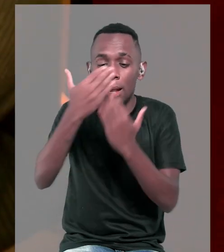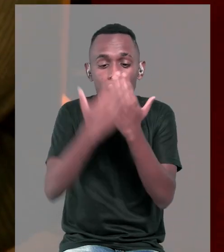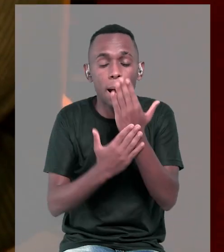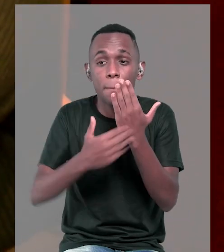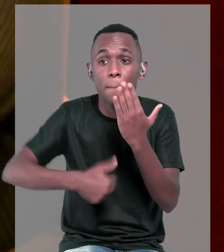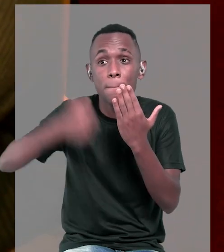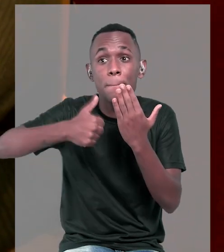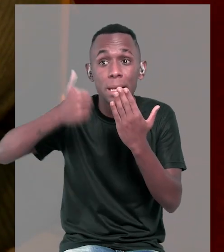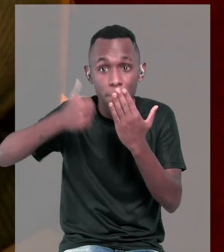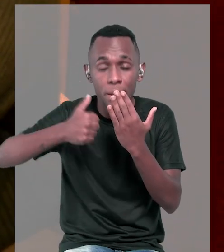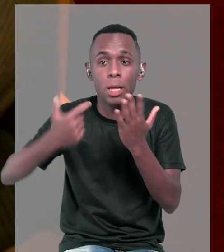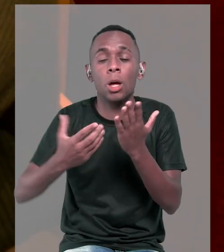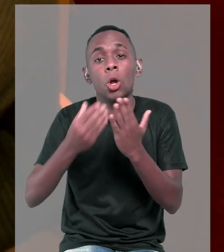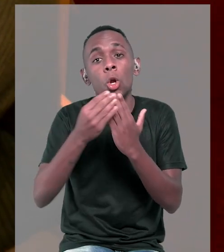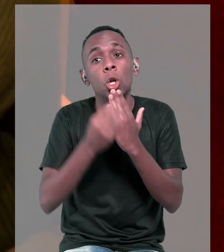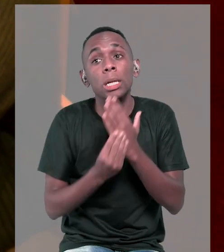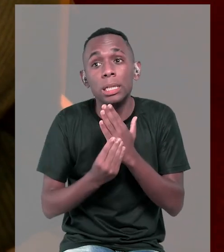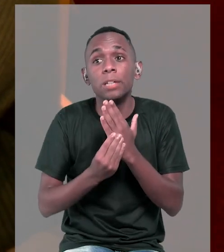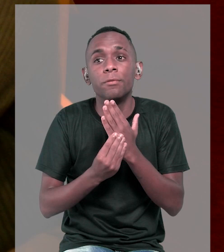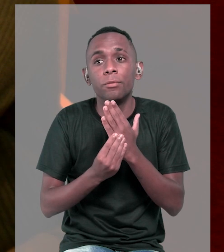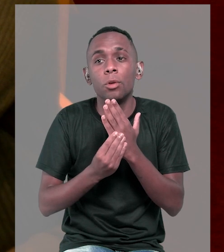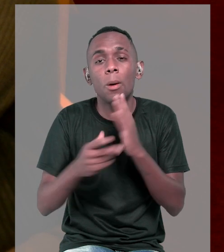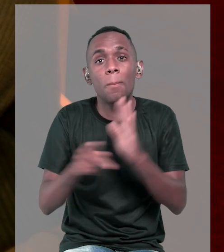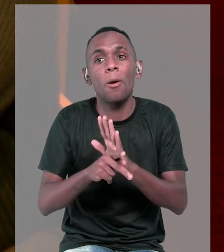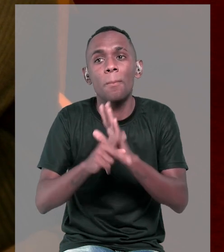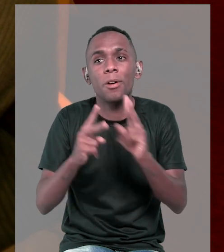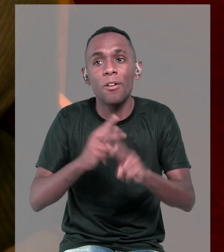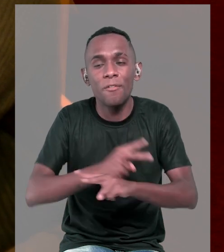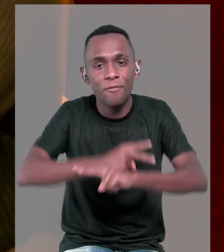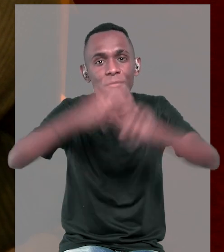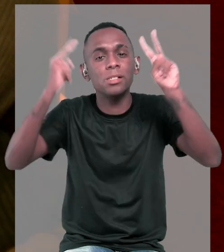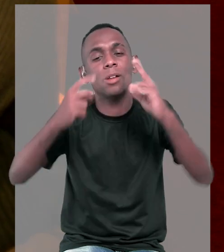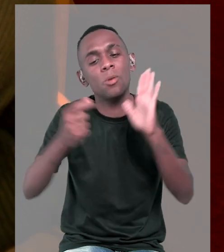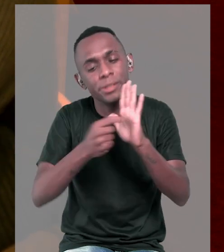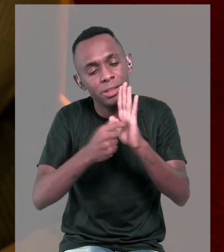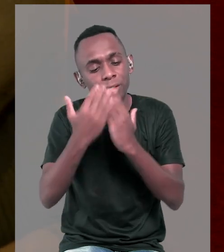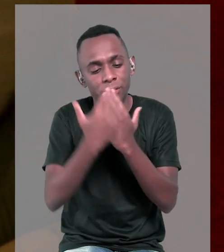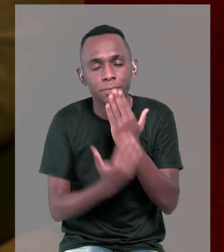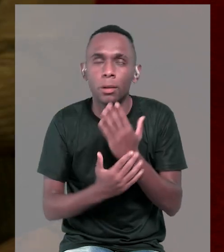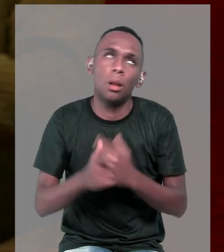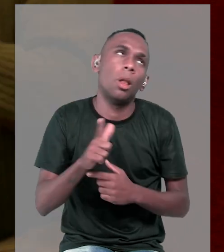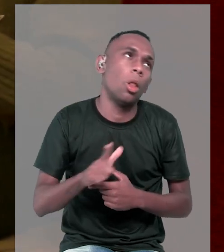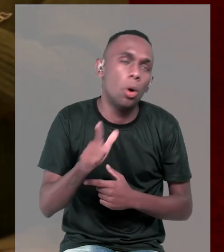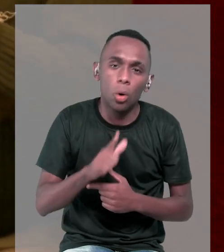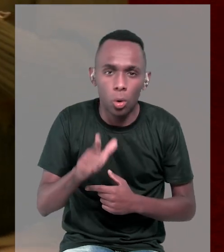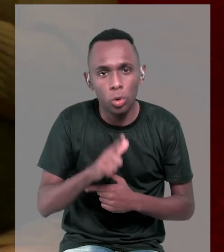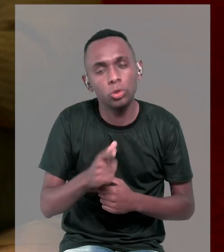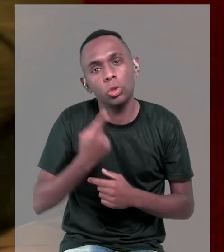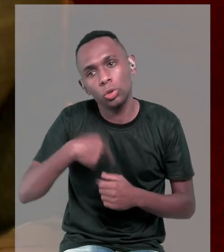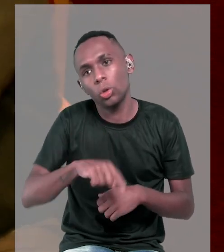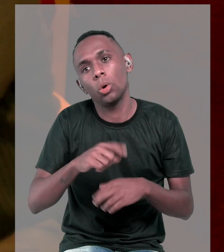livro totalmente virtual, totalmente com inteligência artificial. É claro que a gente já está esperando que esses modelos